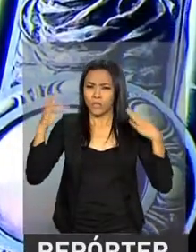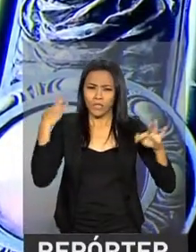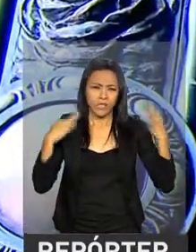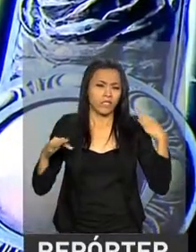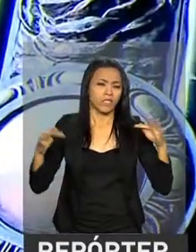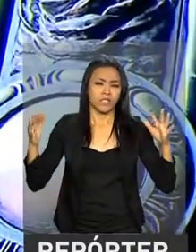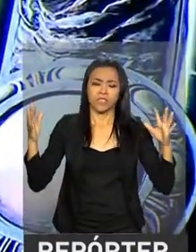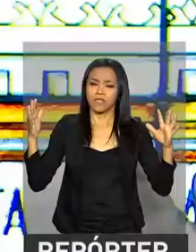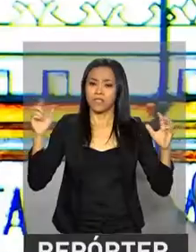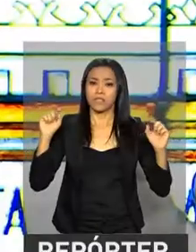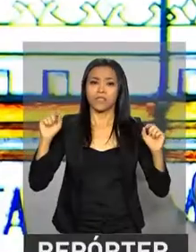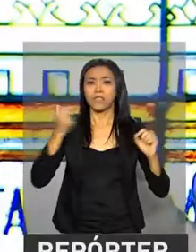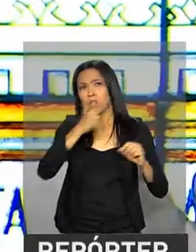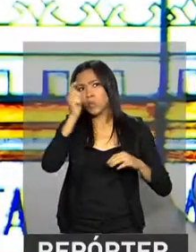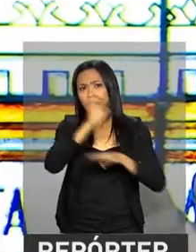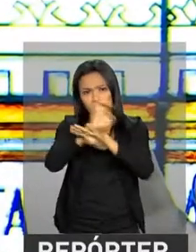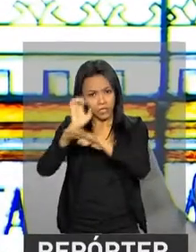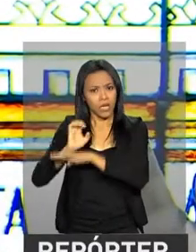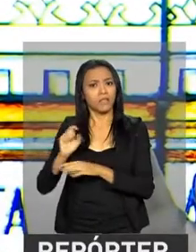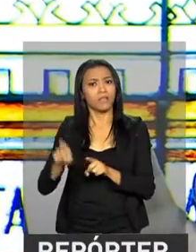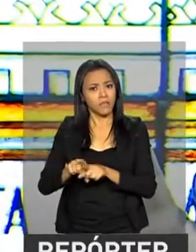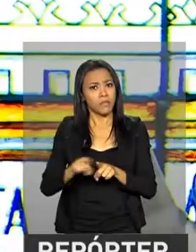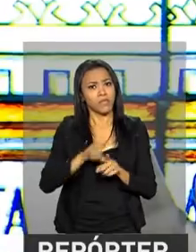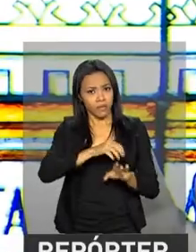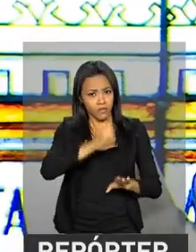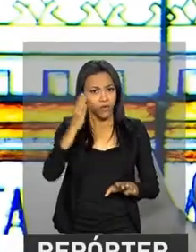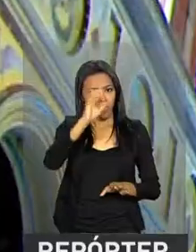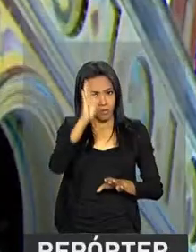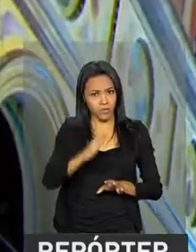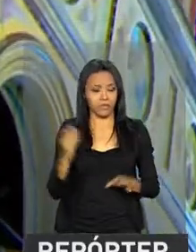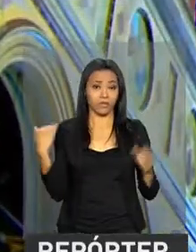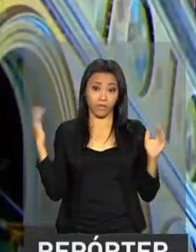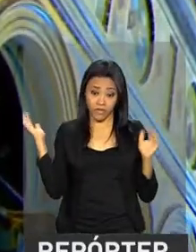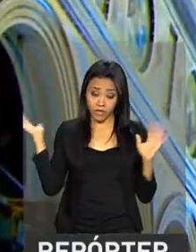e de outros estados e até estrangeiros que vêm